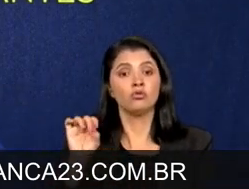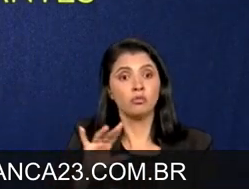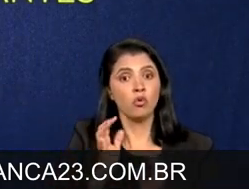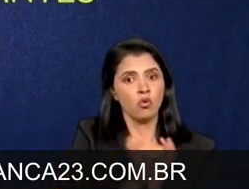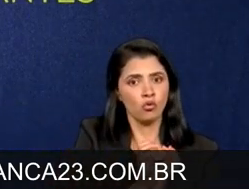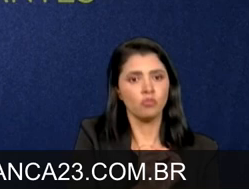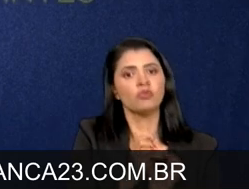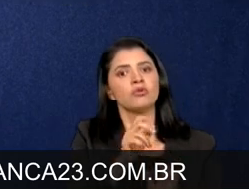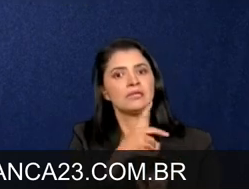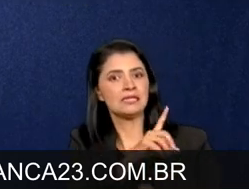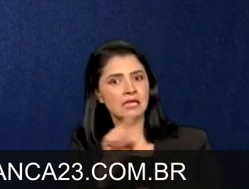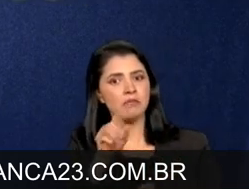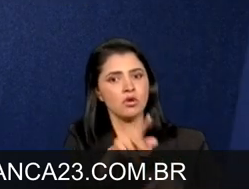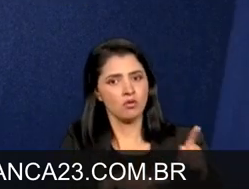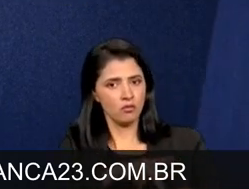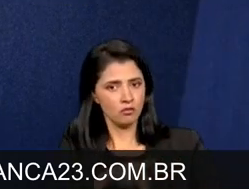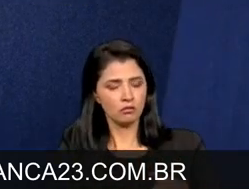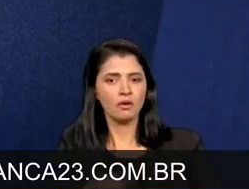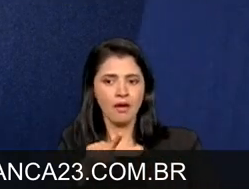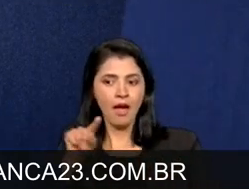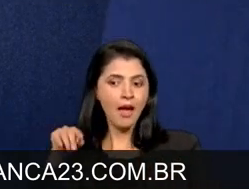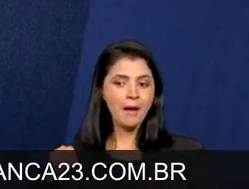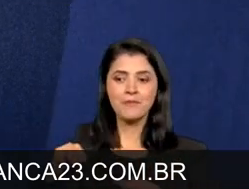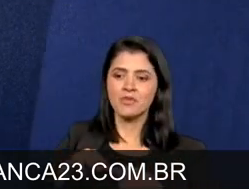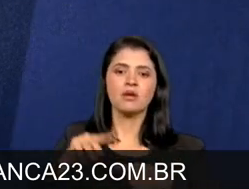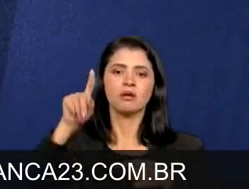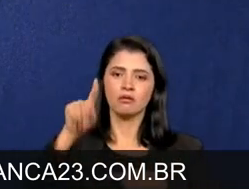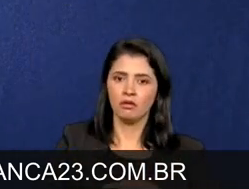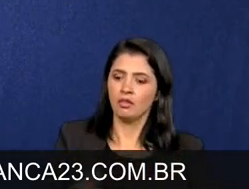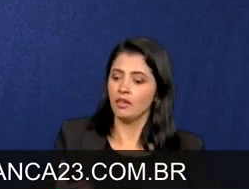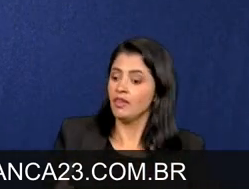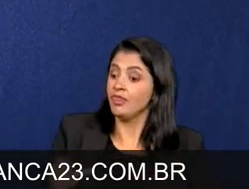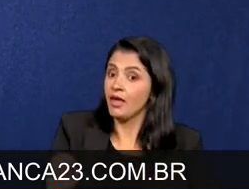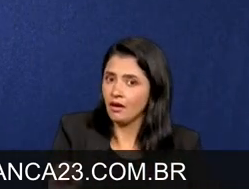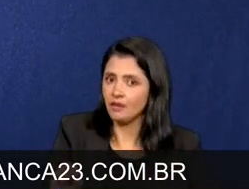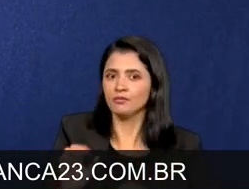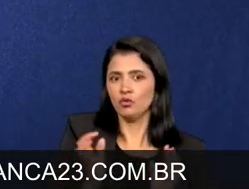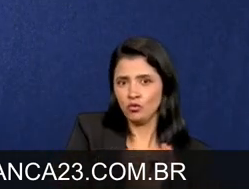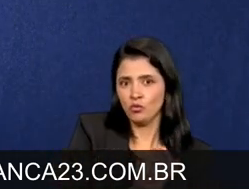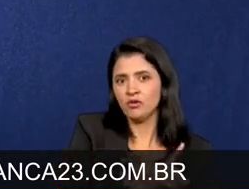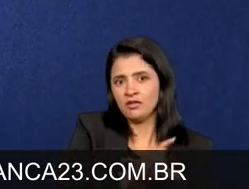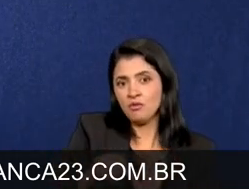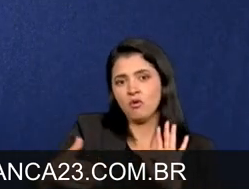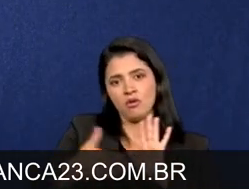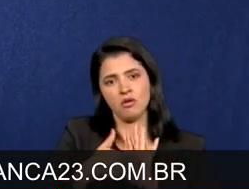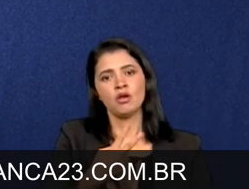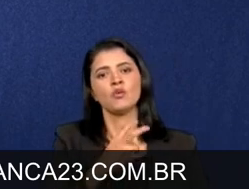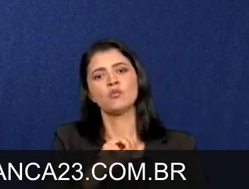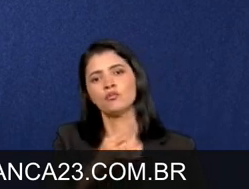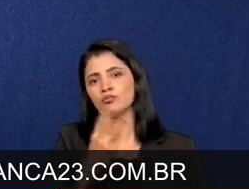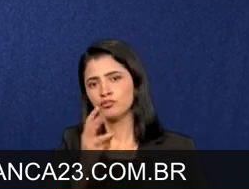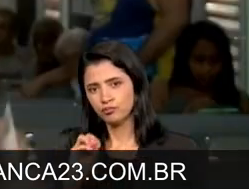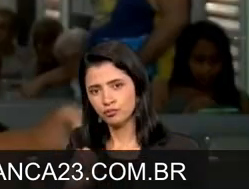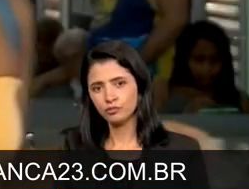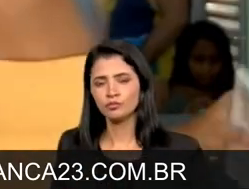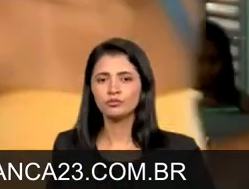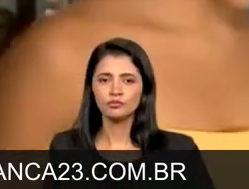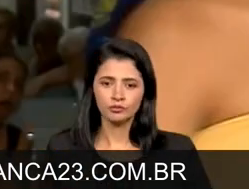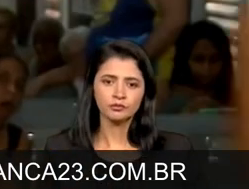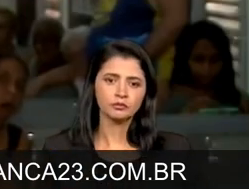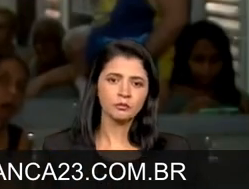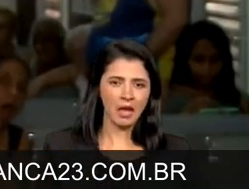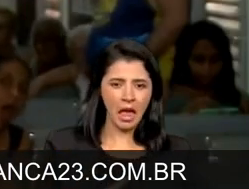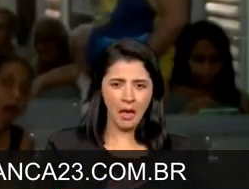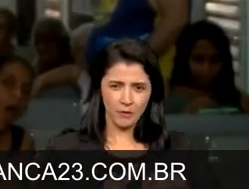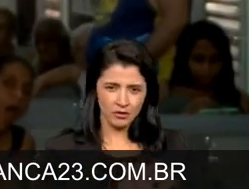mil habitantes. A meta brasileira é chegar a 10 casos por 100 mil até 2030. Durante